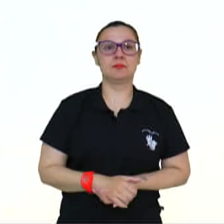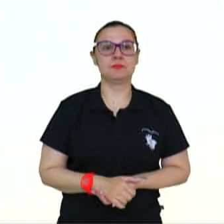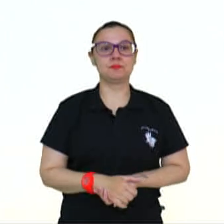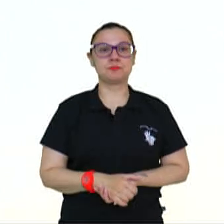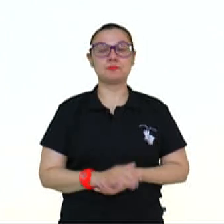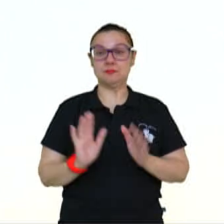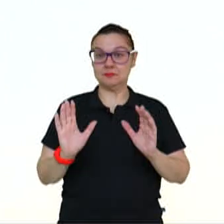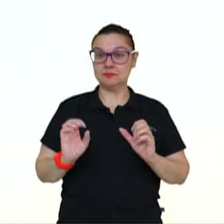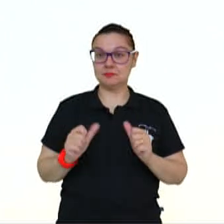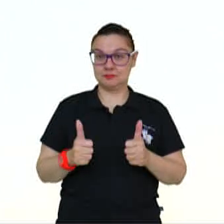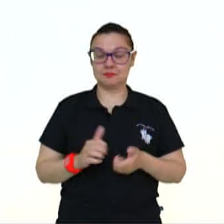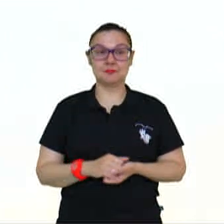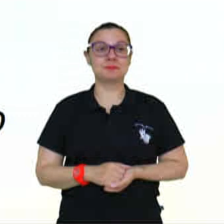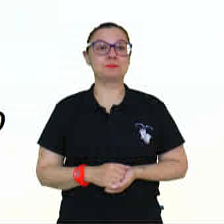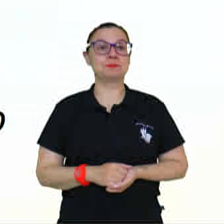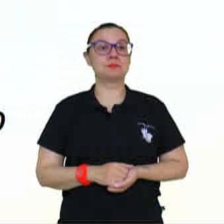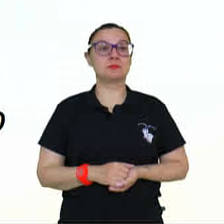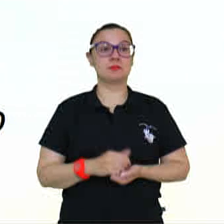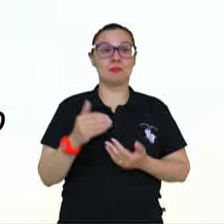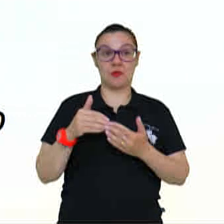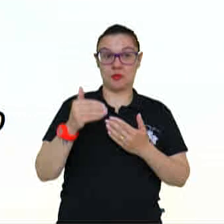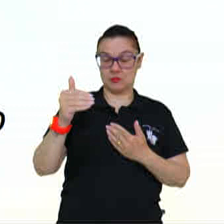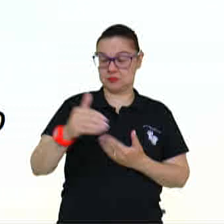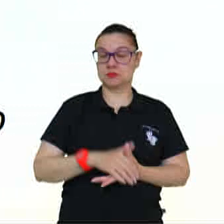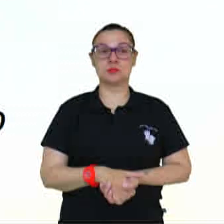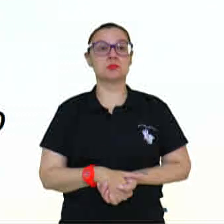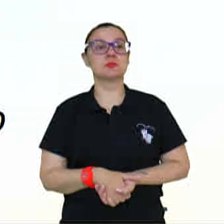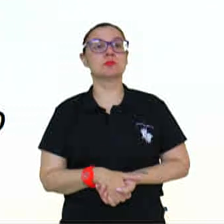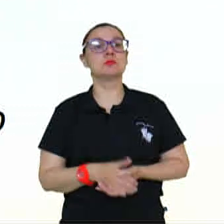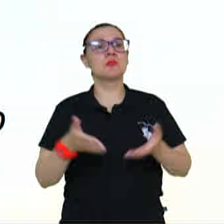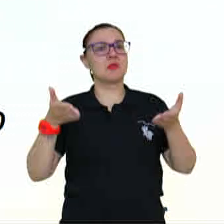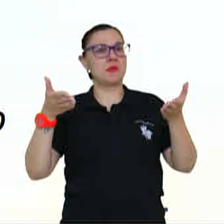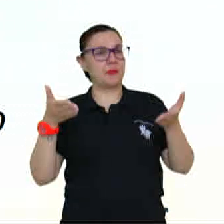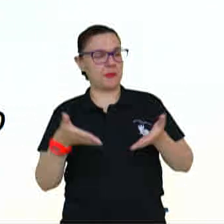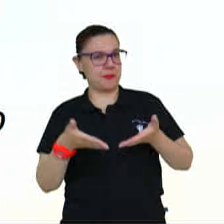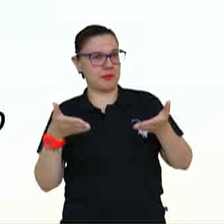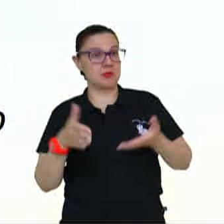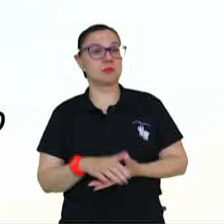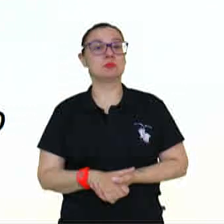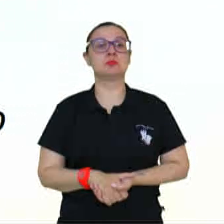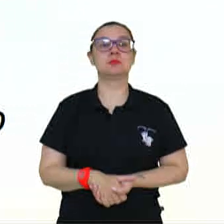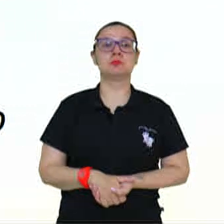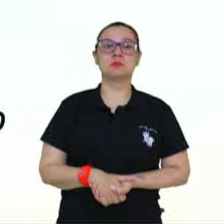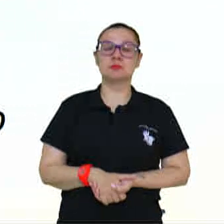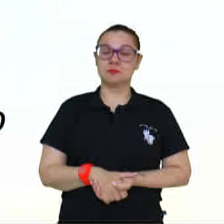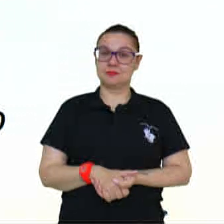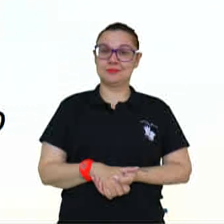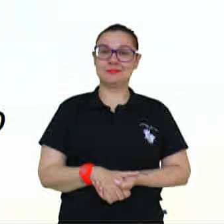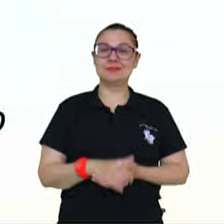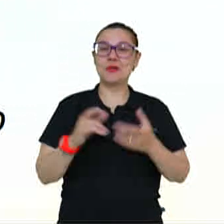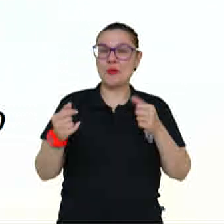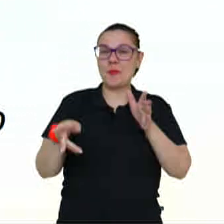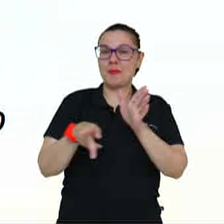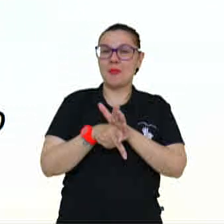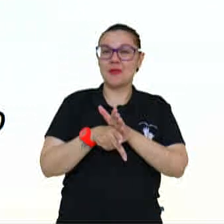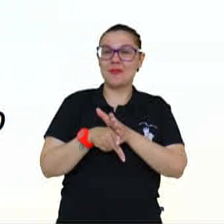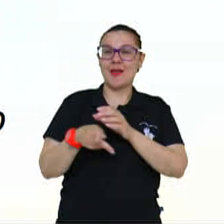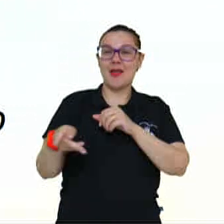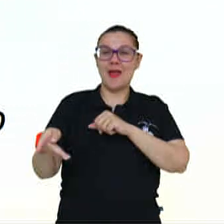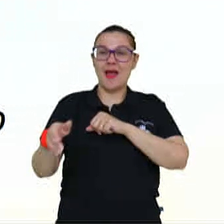extraordinárias, nada. Vamos continuar a nossa leitura. Atualmente, Ó, reparem que até os advérbios